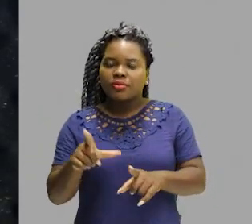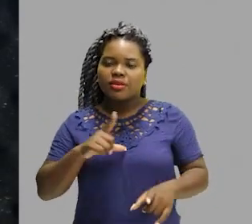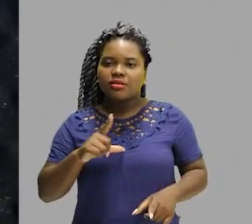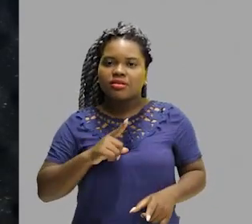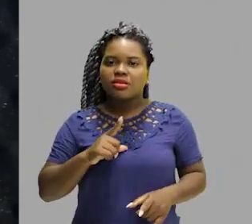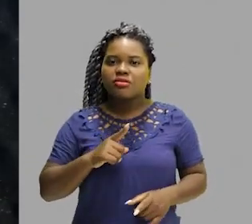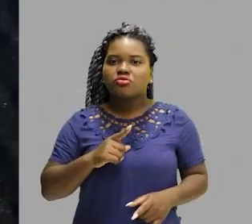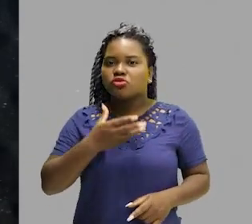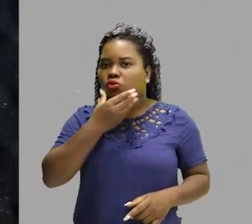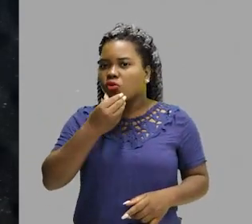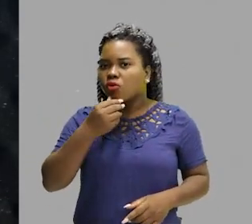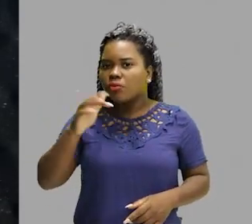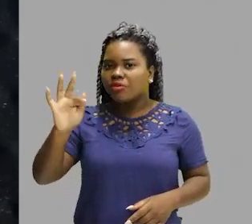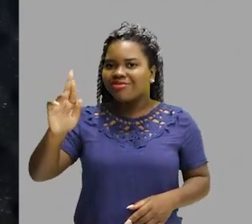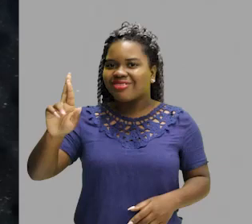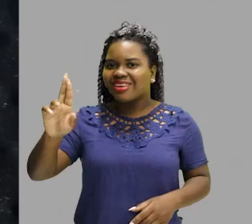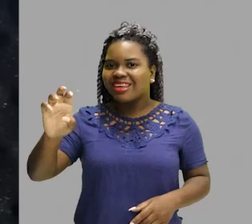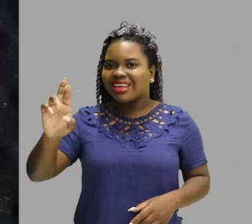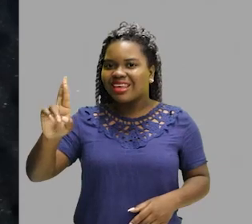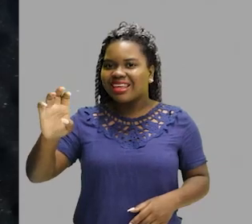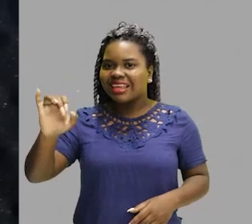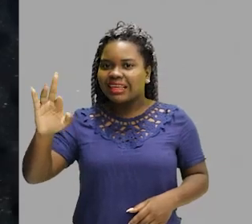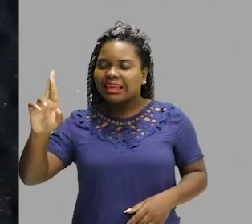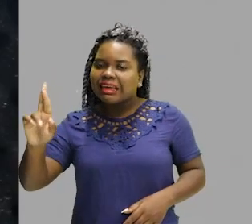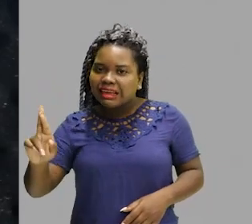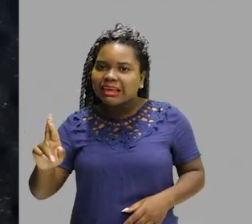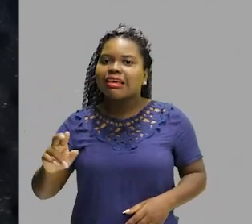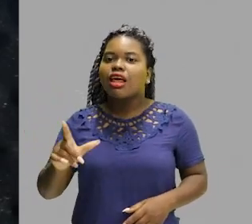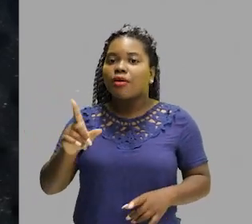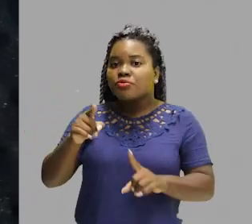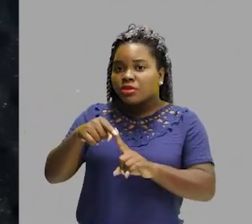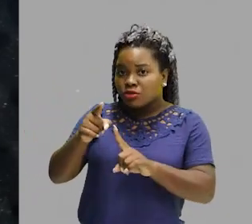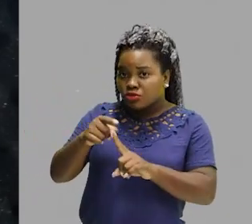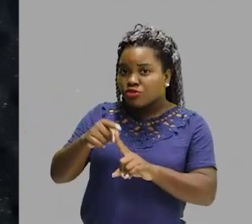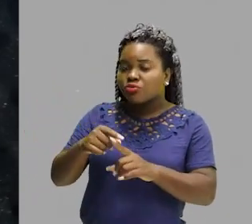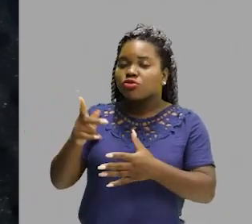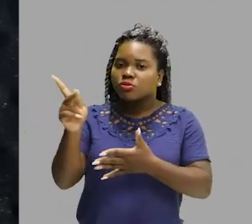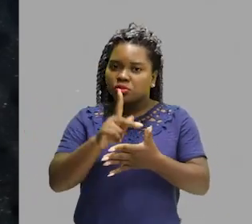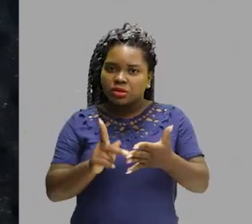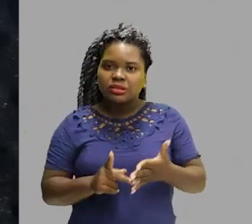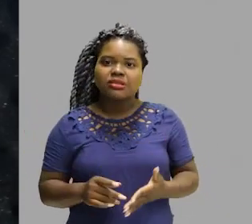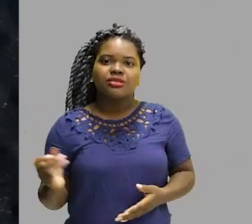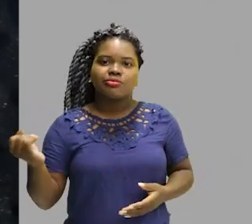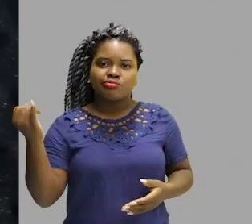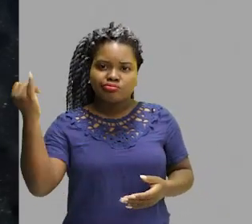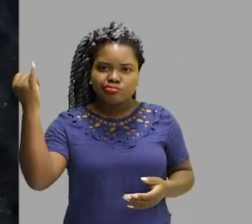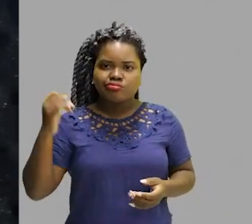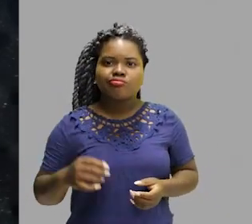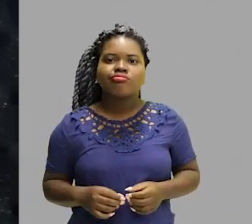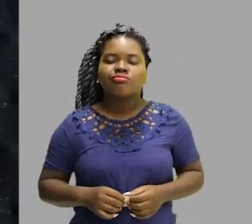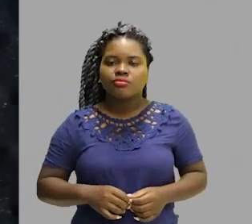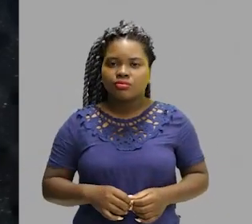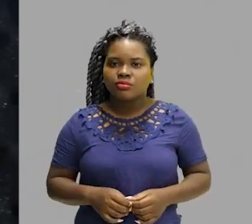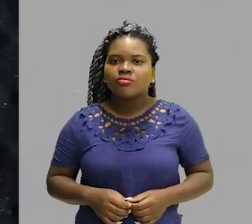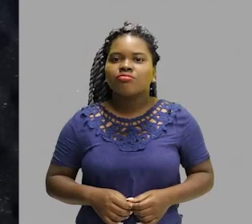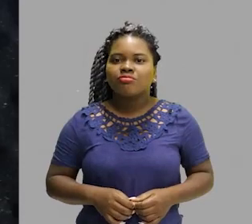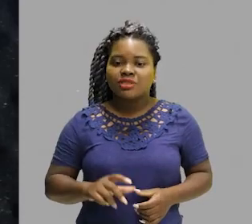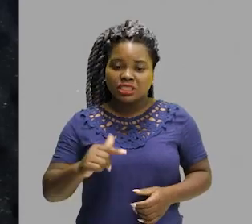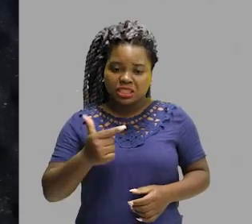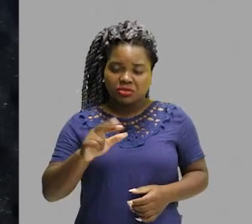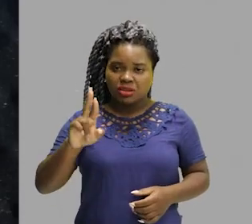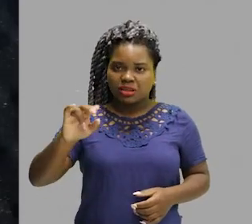no poema. É um tipo de poesia mais atual, sem versos, não, sem